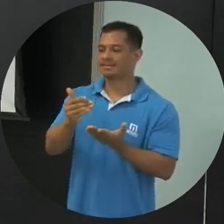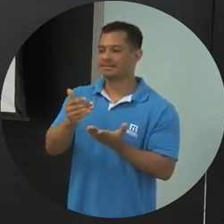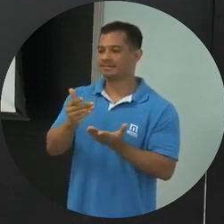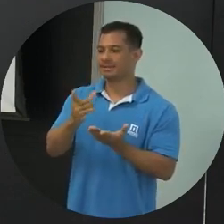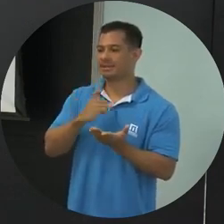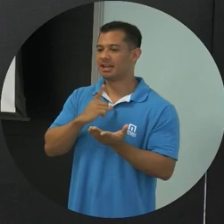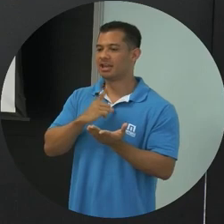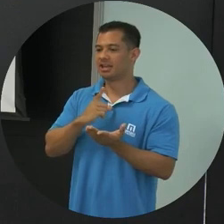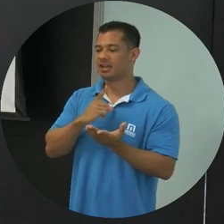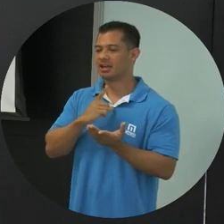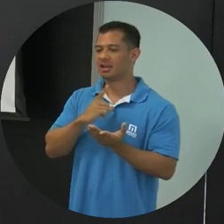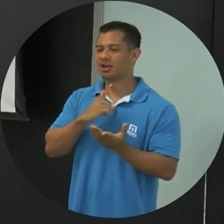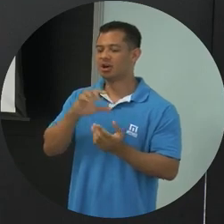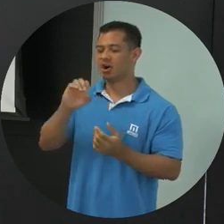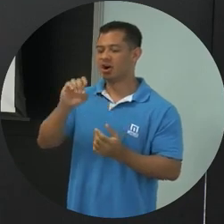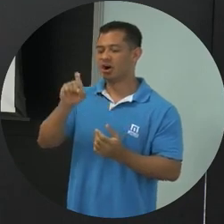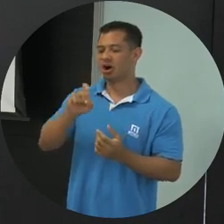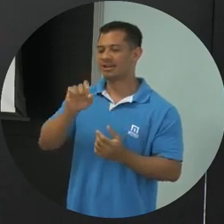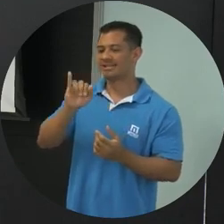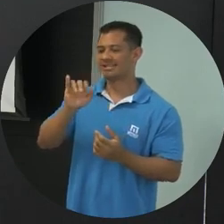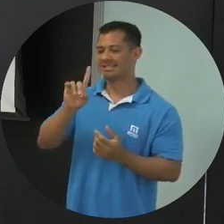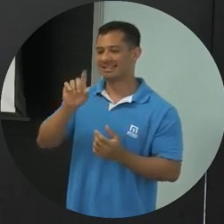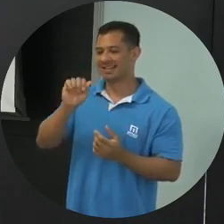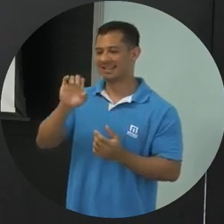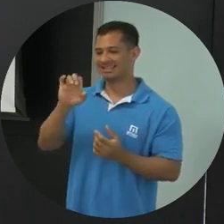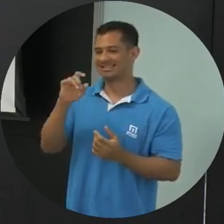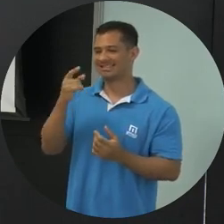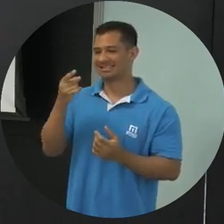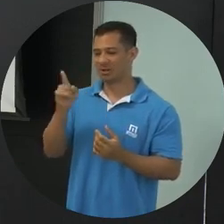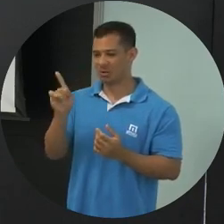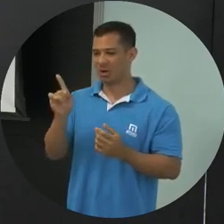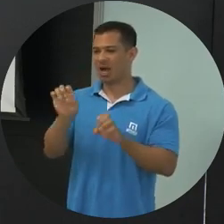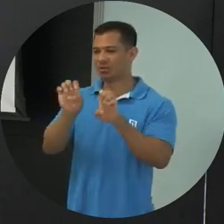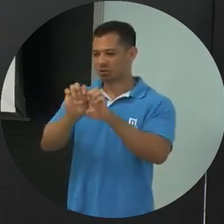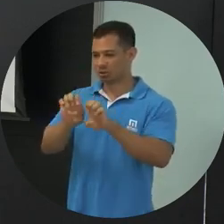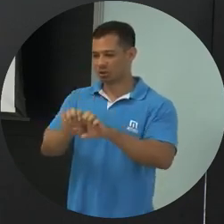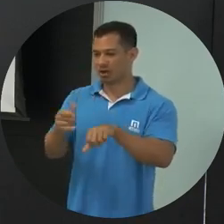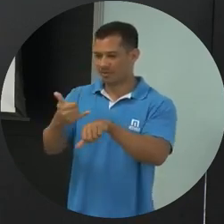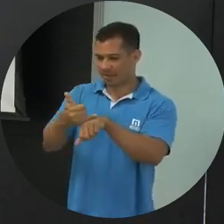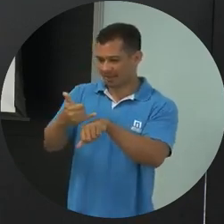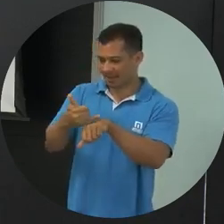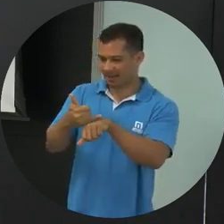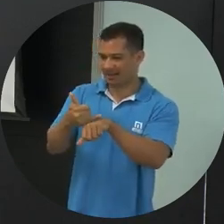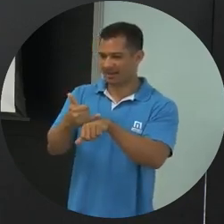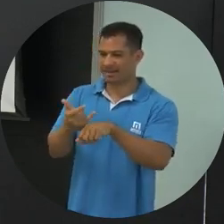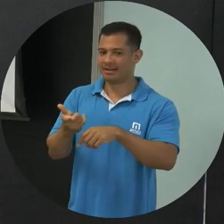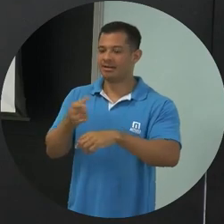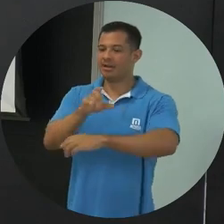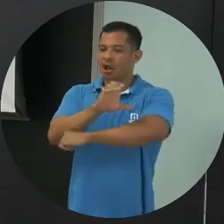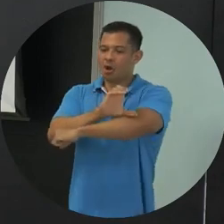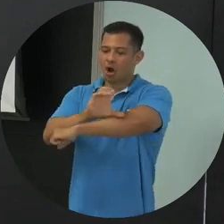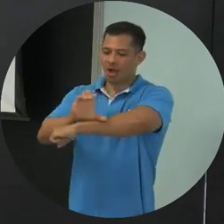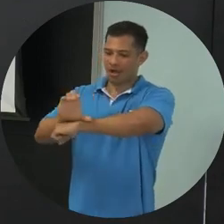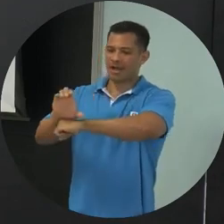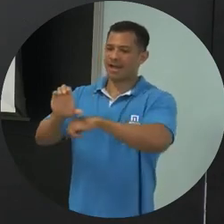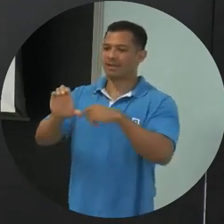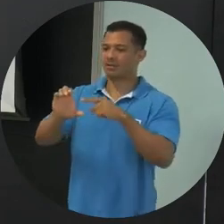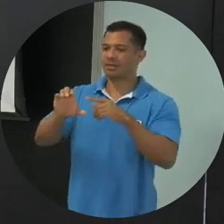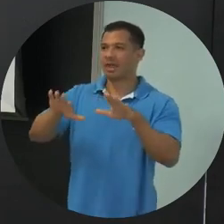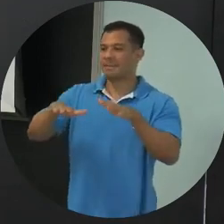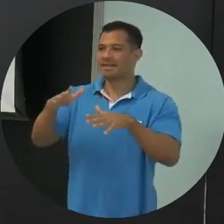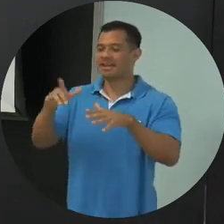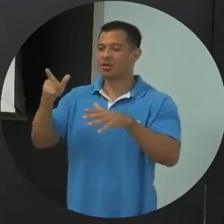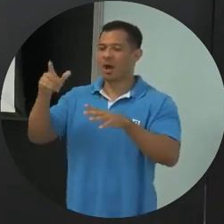tem oxidação da estrutura, a estrutura metálica sobre o concreto, dependendo do tipo de